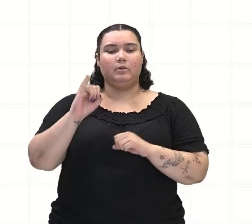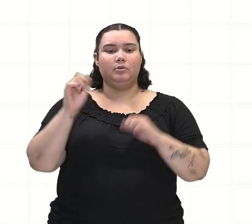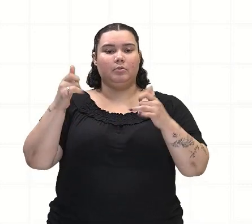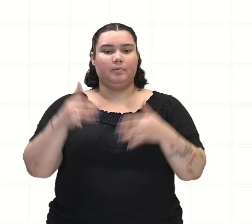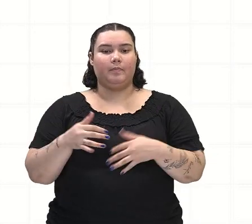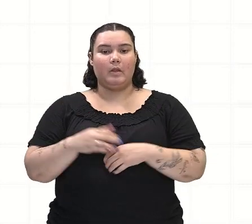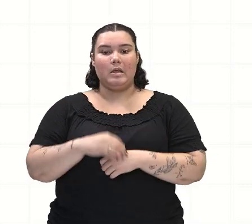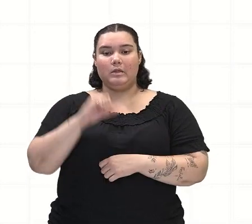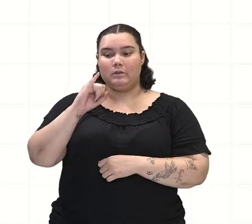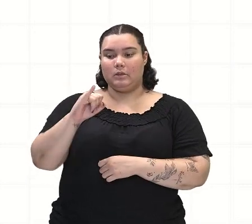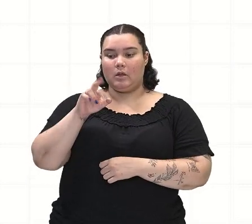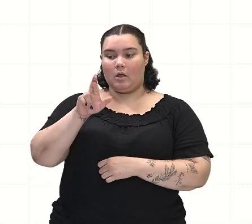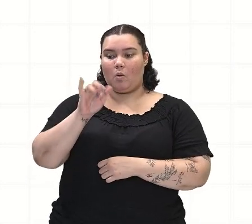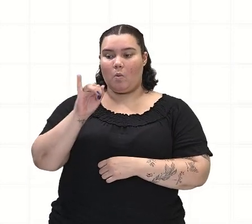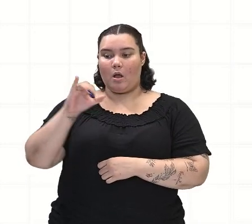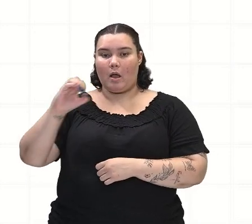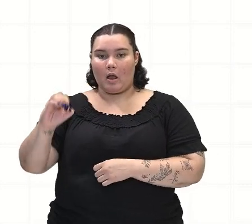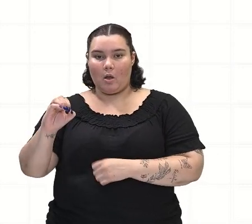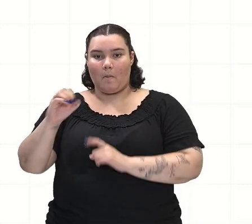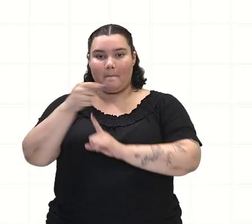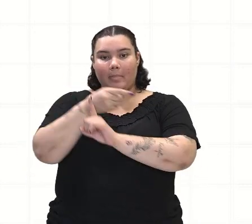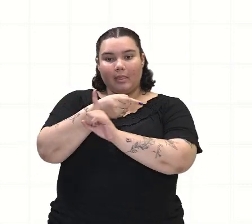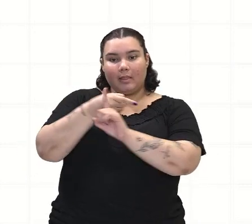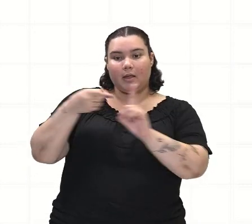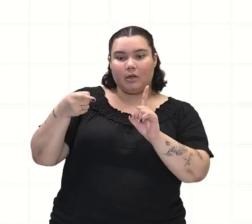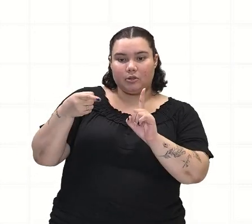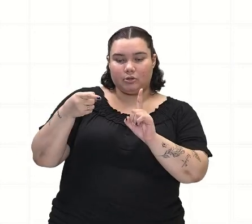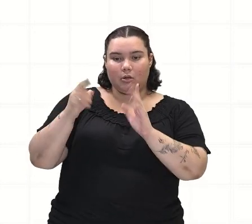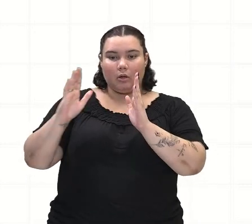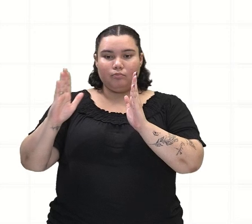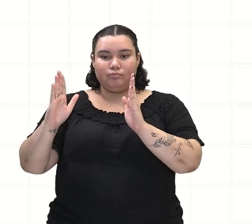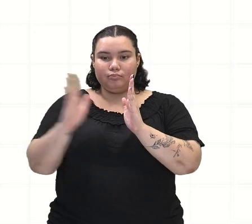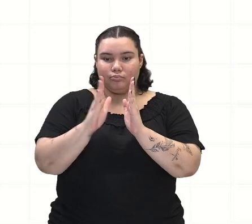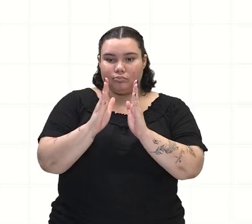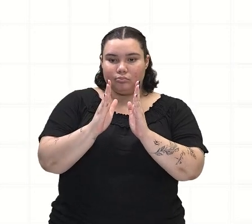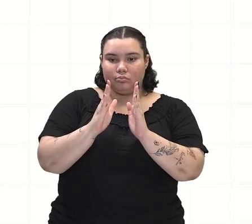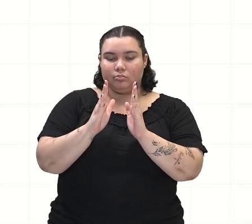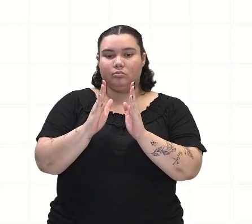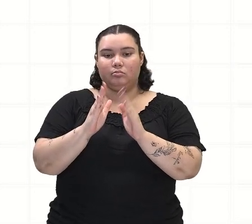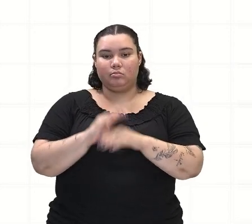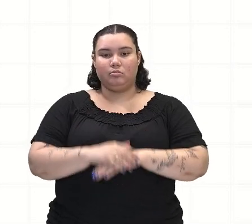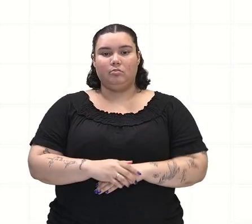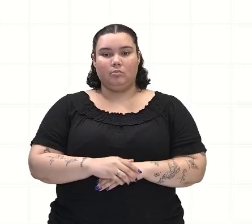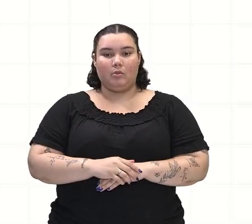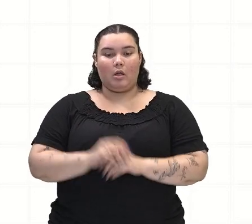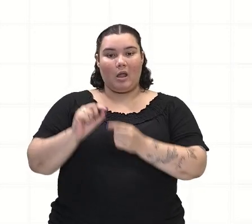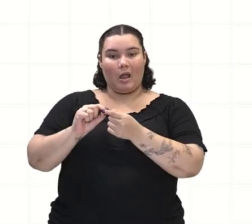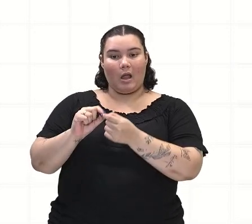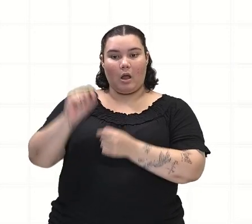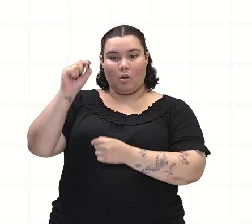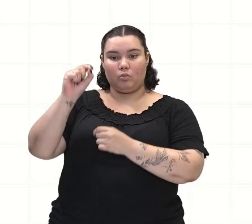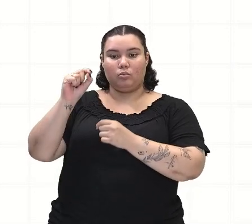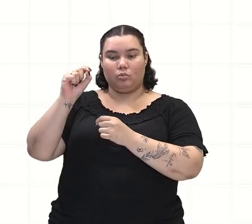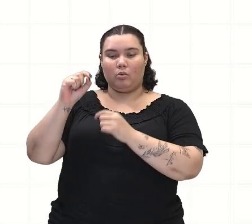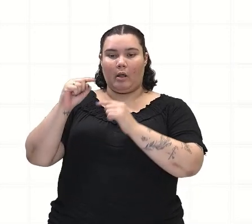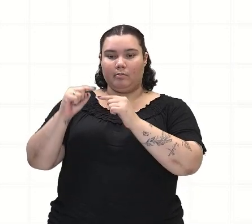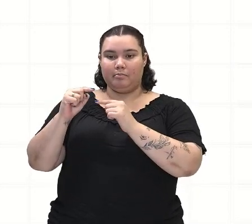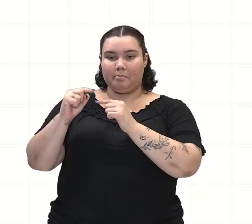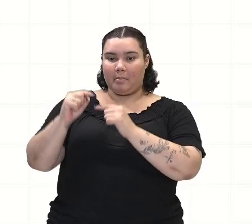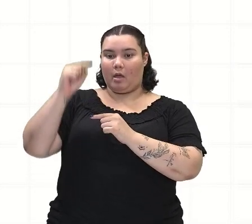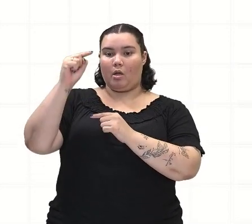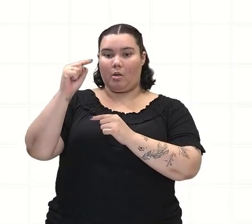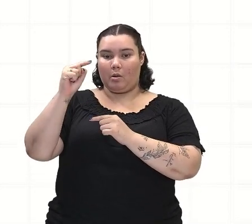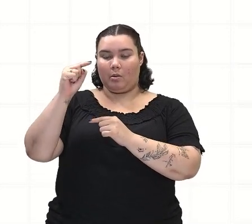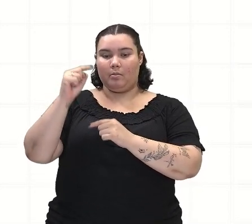se o raio da base for reduzido pela metade, né? E a altura for duplicada, ou